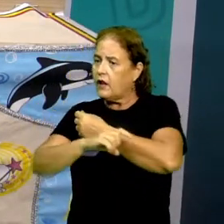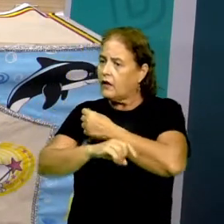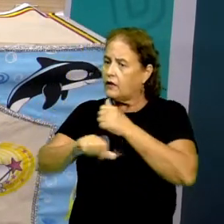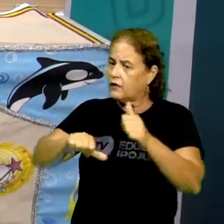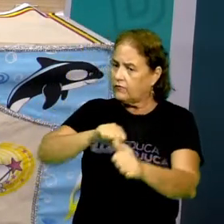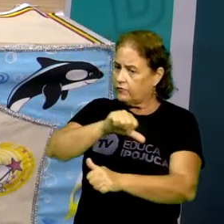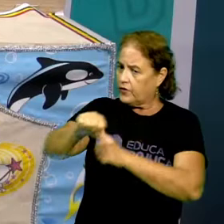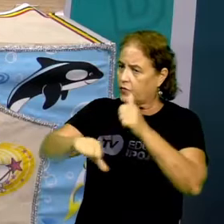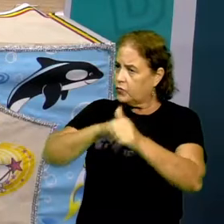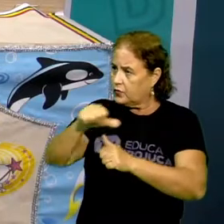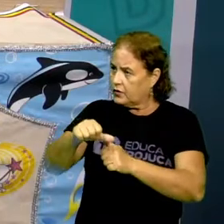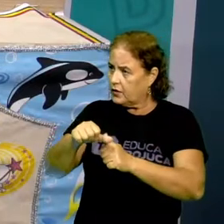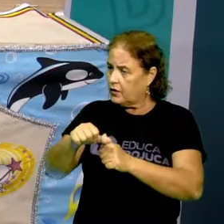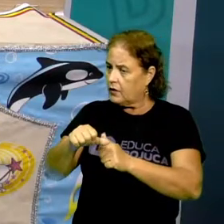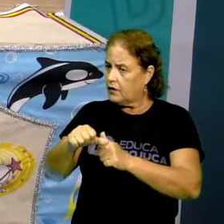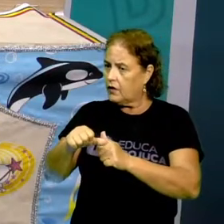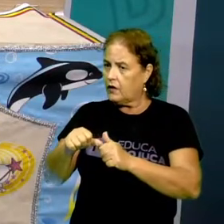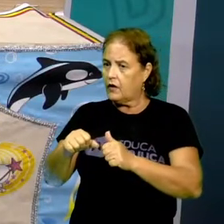Será, Leiturinha?